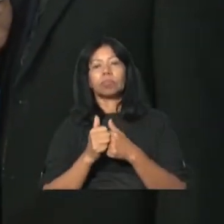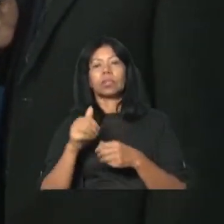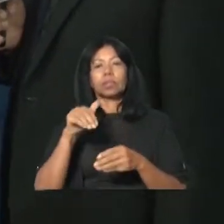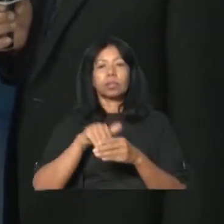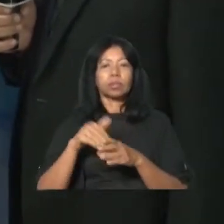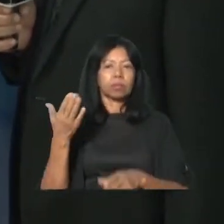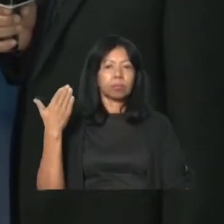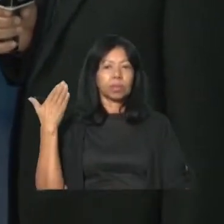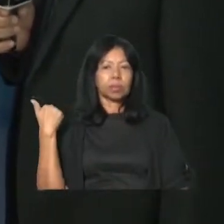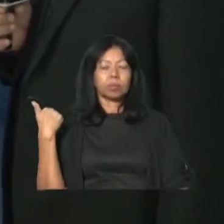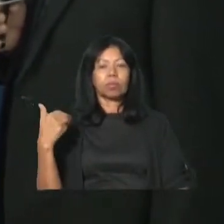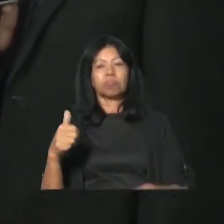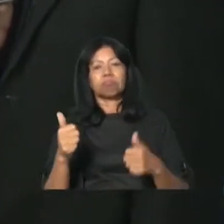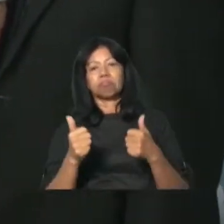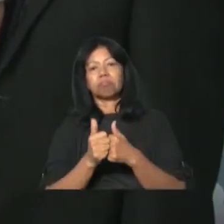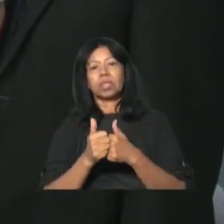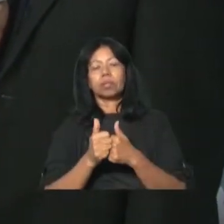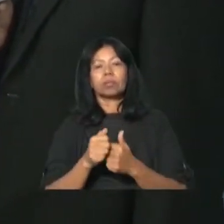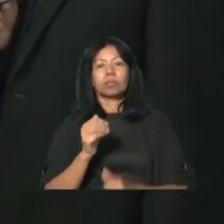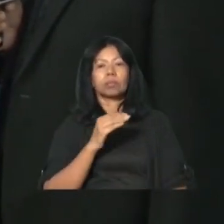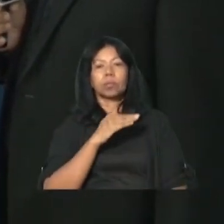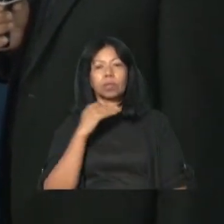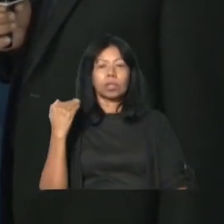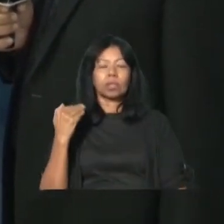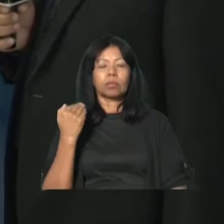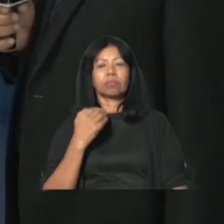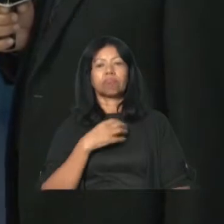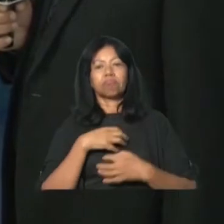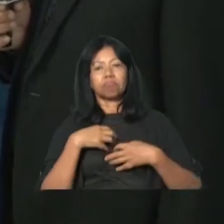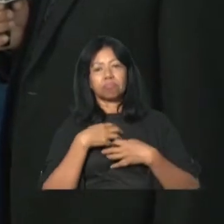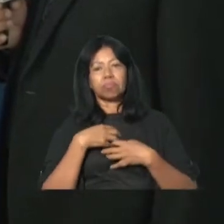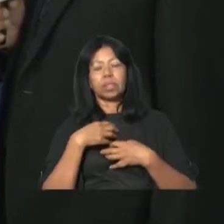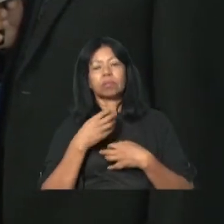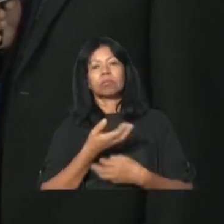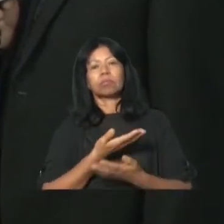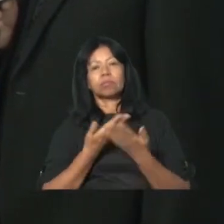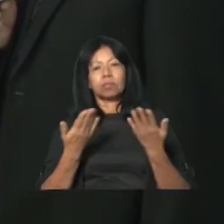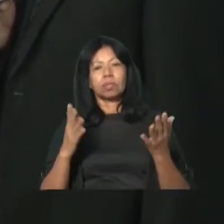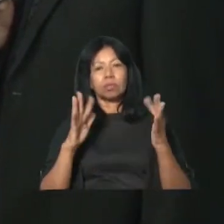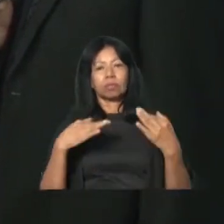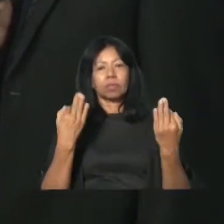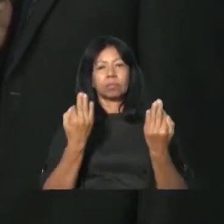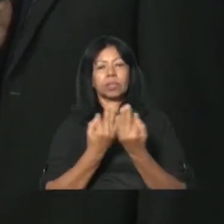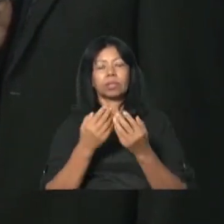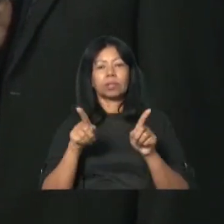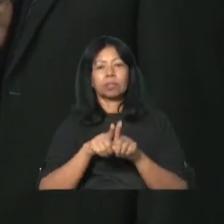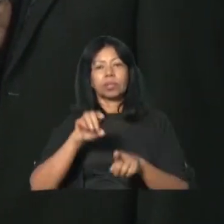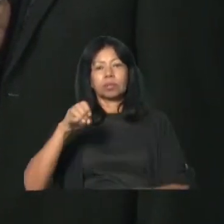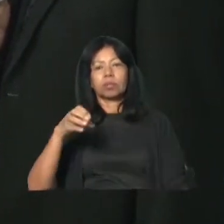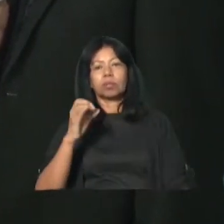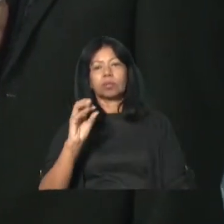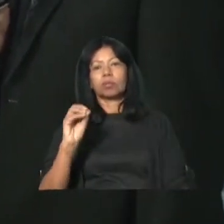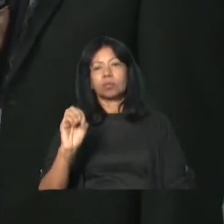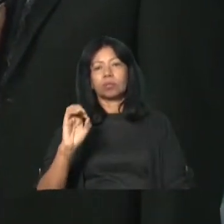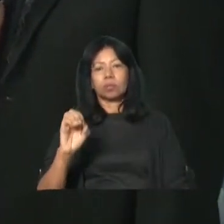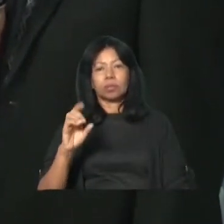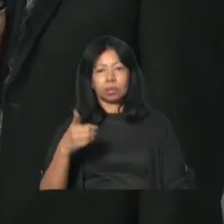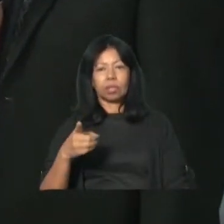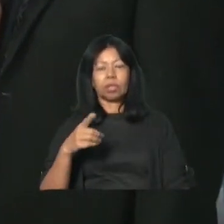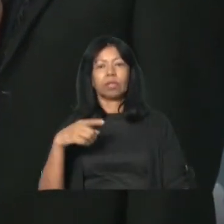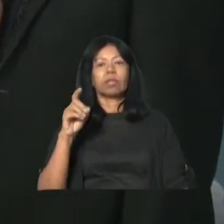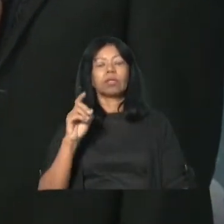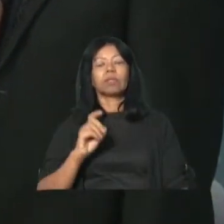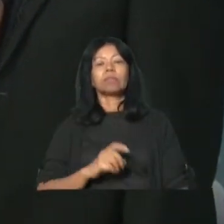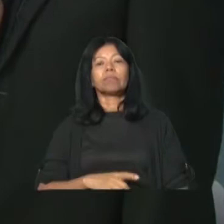que passou, né? Então, bem próximo. Mas está aqui meu sentimento a todos os familiares dele, da família José Gonçalves, que é casado com a Raquel, que é